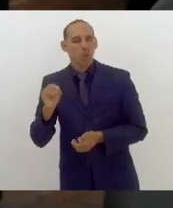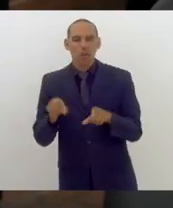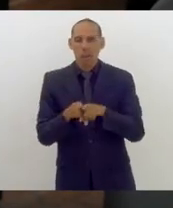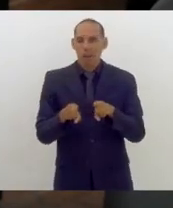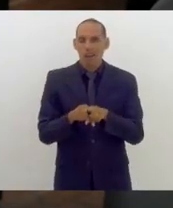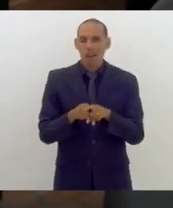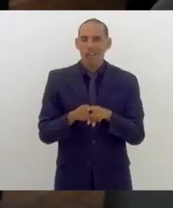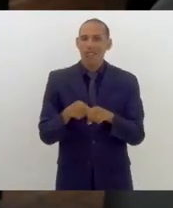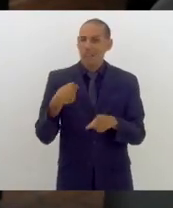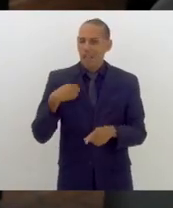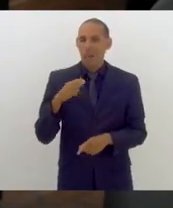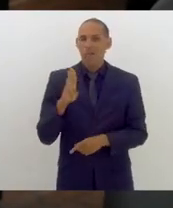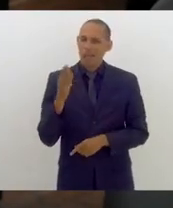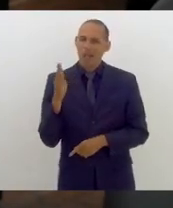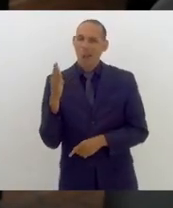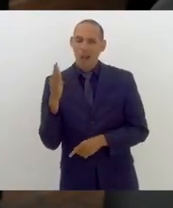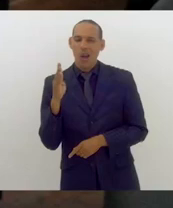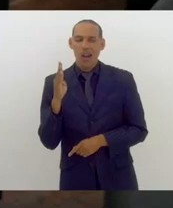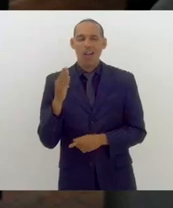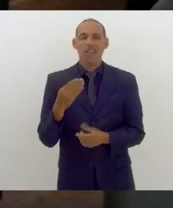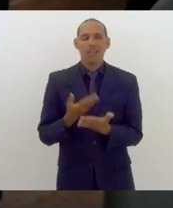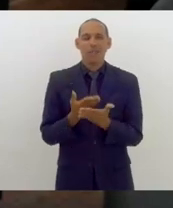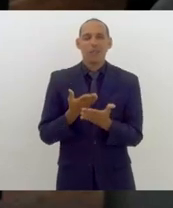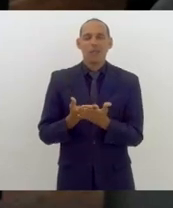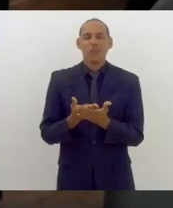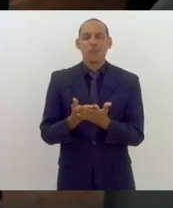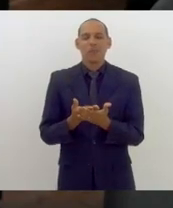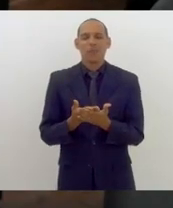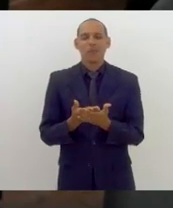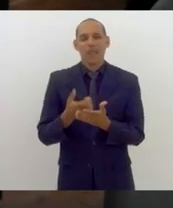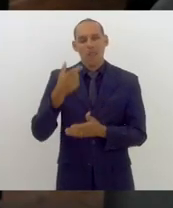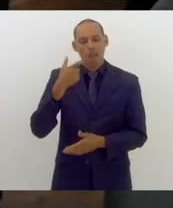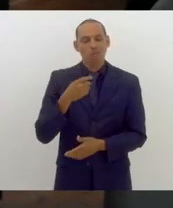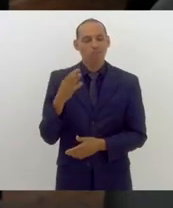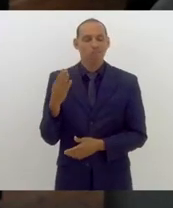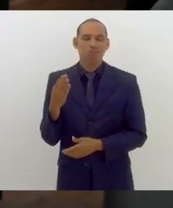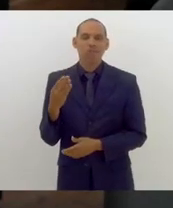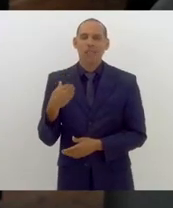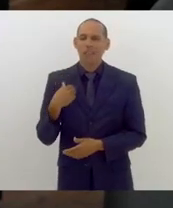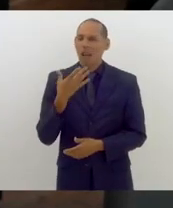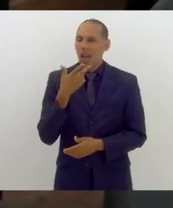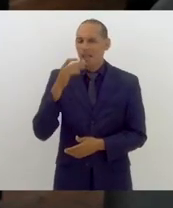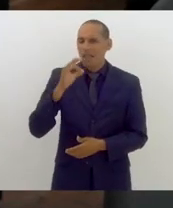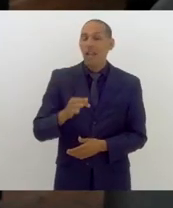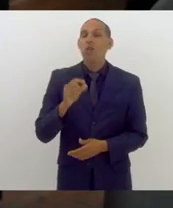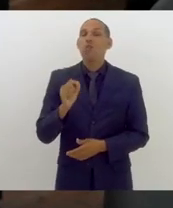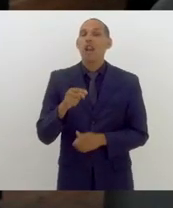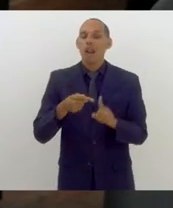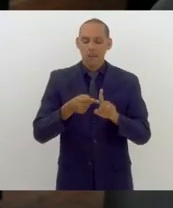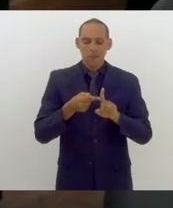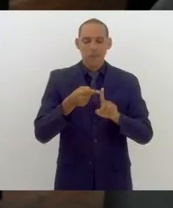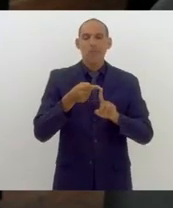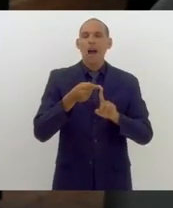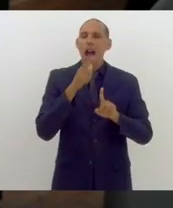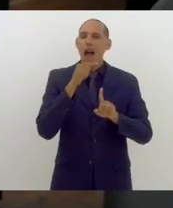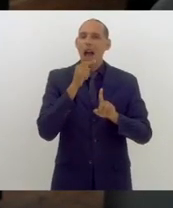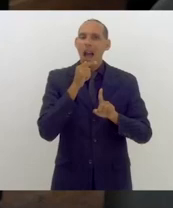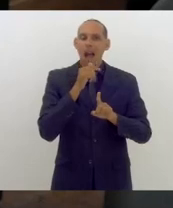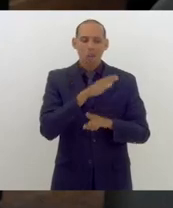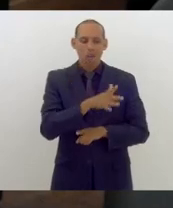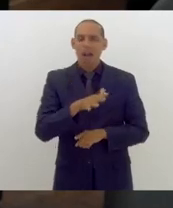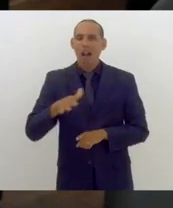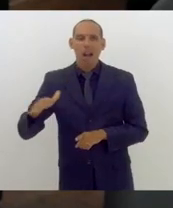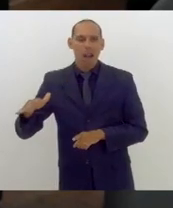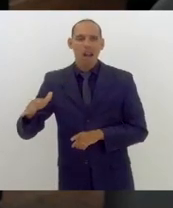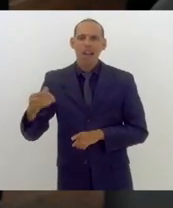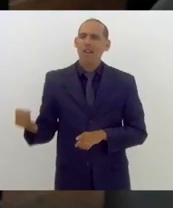que eu sou biólogo né Eu falo isso com certeza né a temperatura da água do mar é importantíssimo